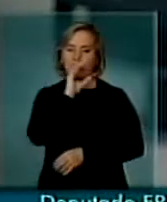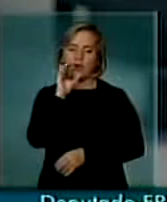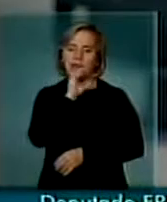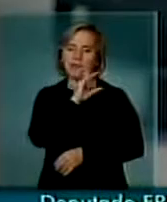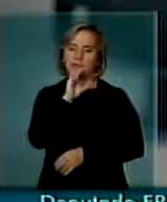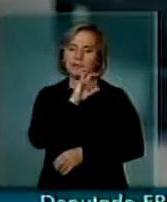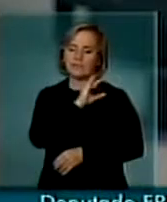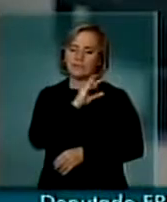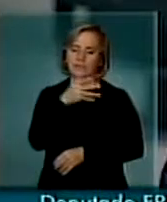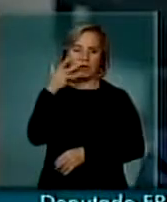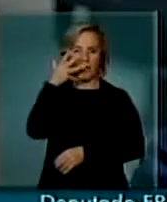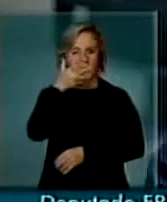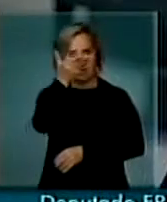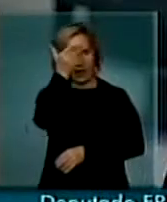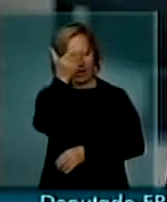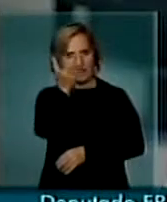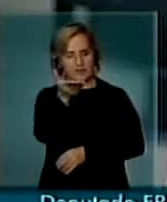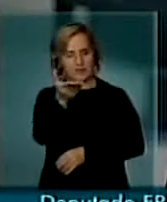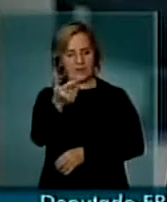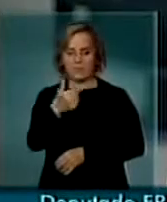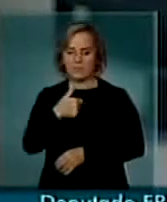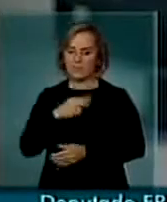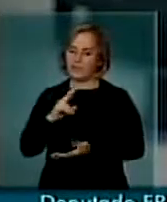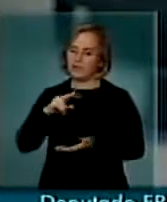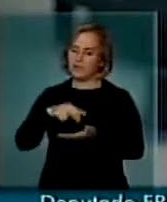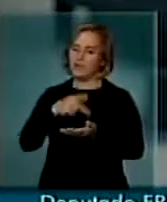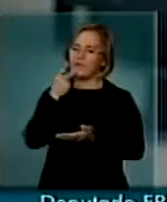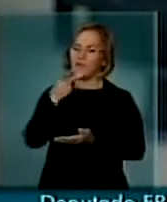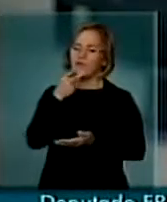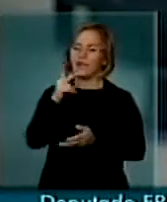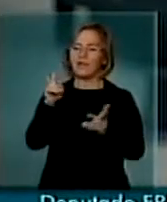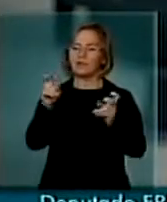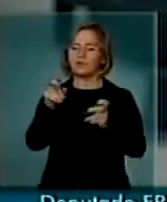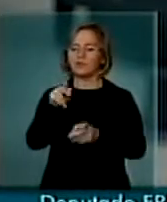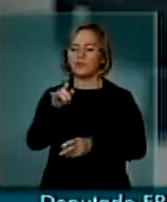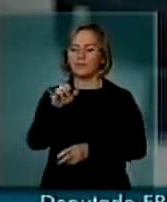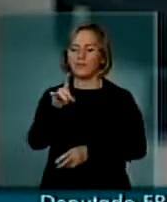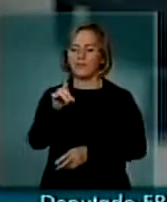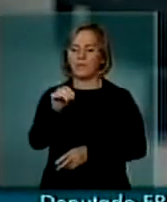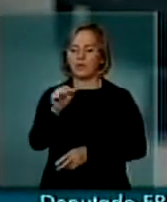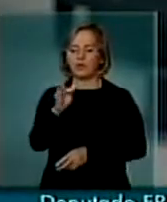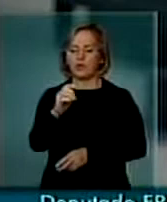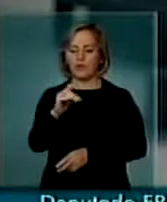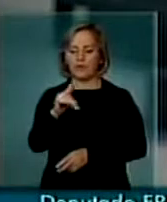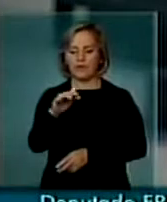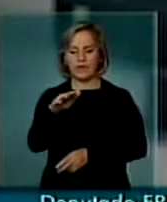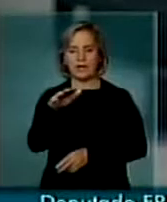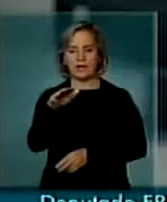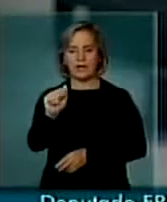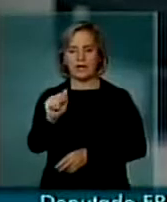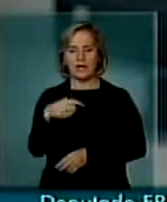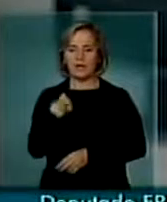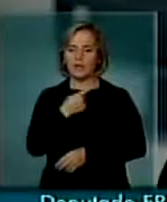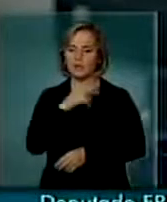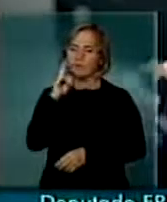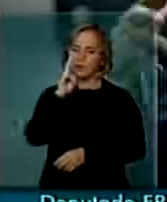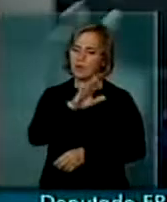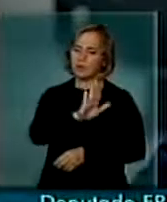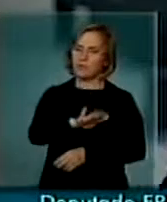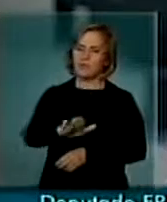após a fala de Vossa Excelência, estarei aqui falando sobre pedofilia, e é claro que quando a gente vê crianças, a